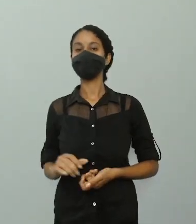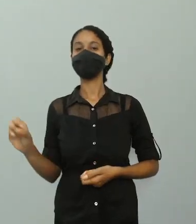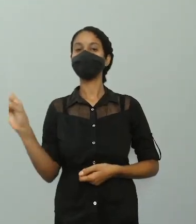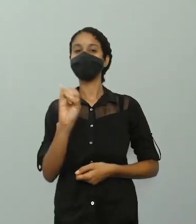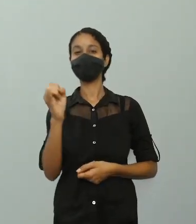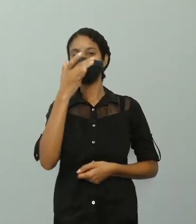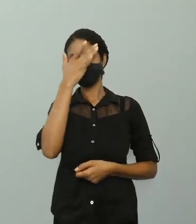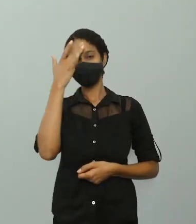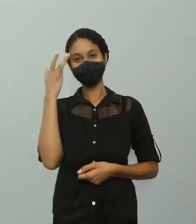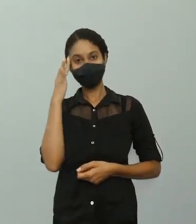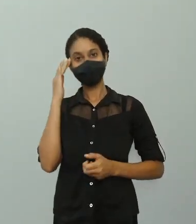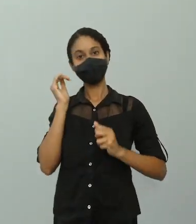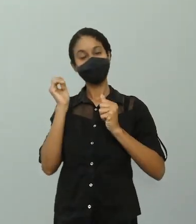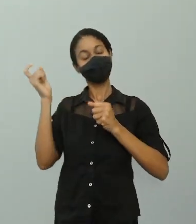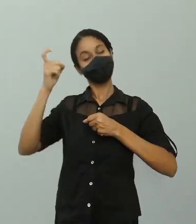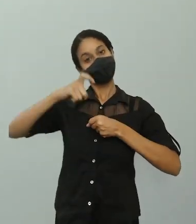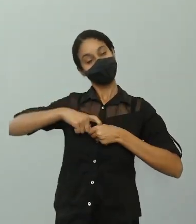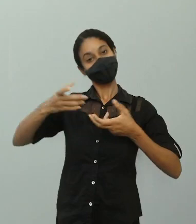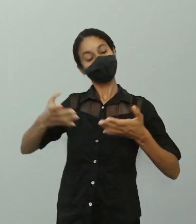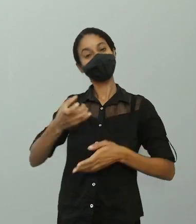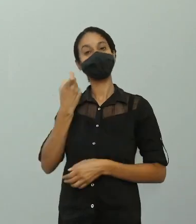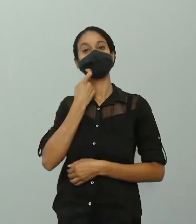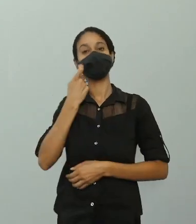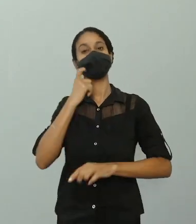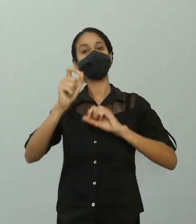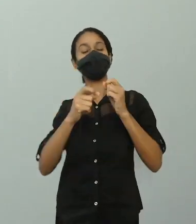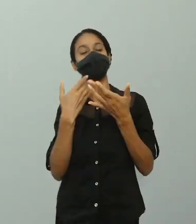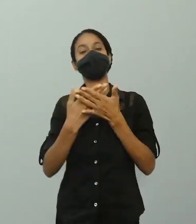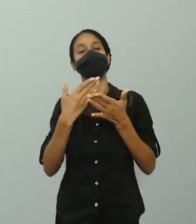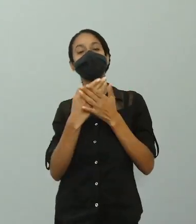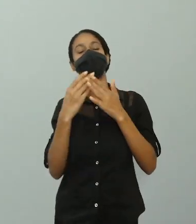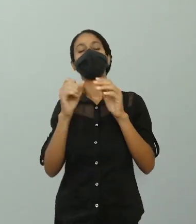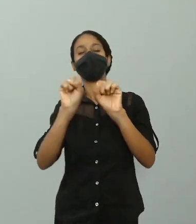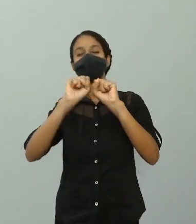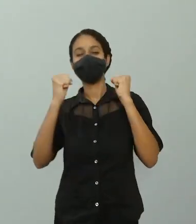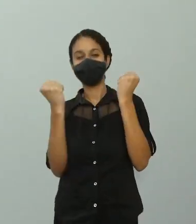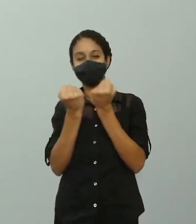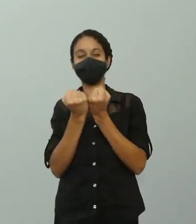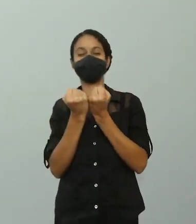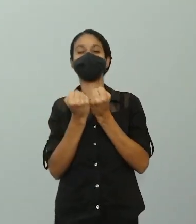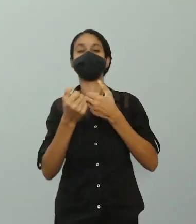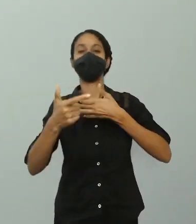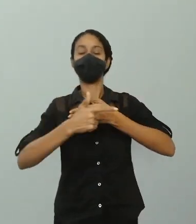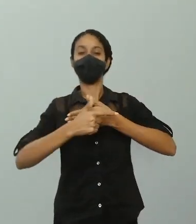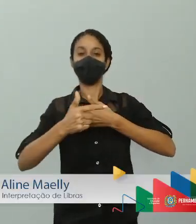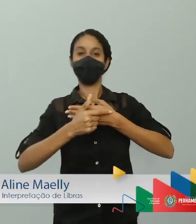Fala galera, estamos de volta sexta-feira, aula de Sociologia, papel e